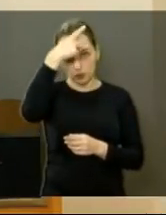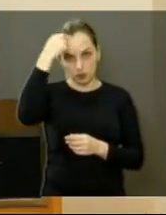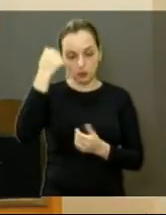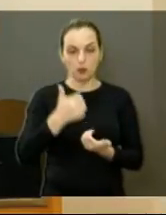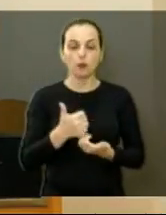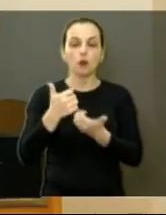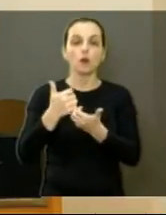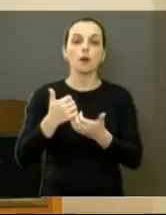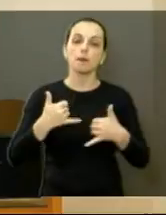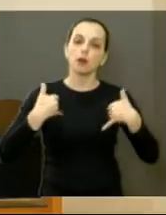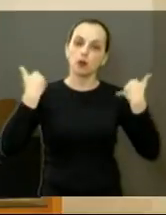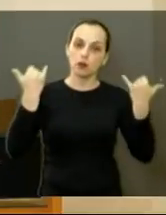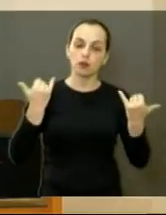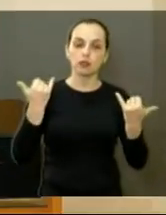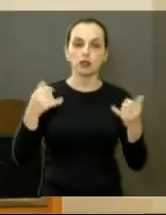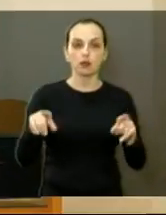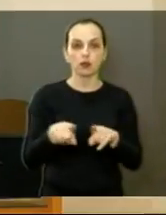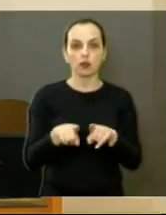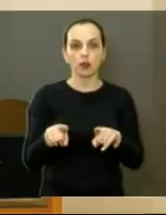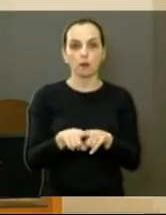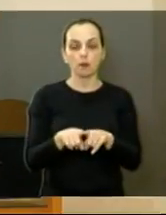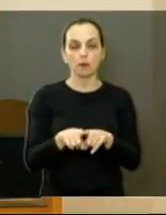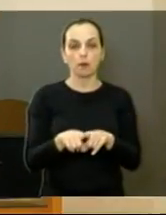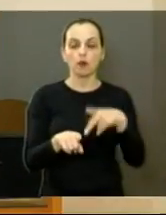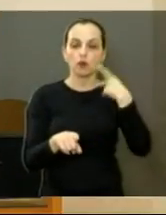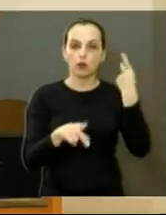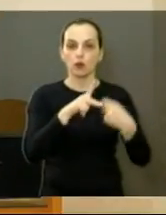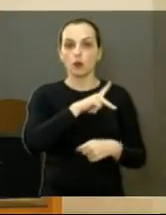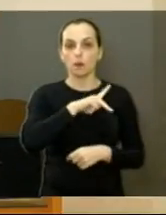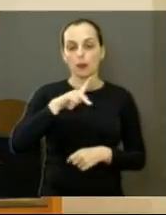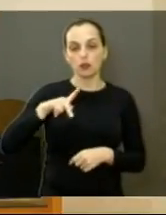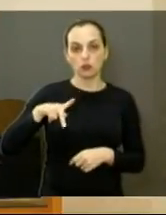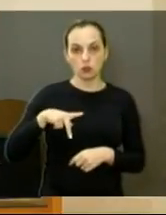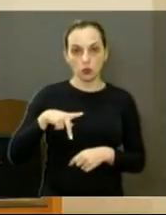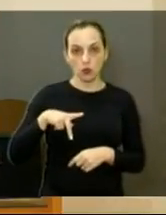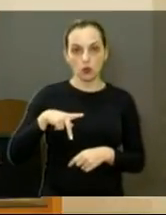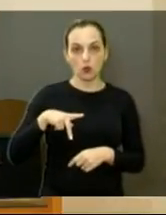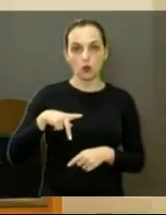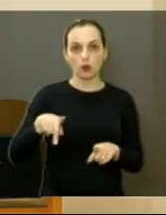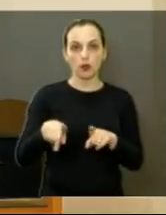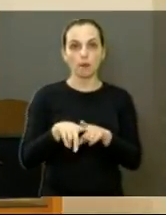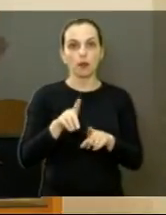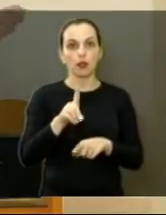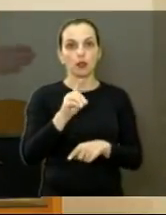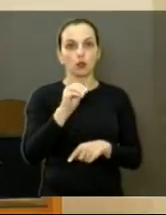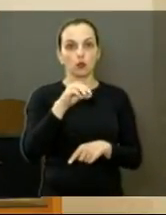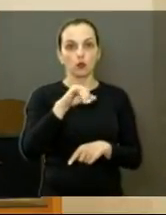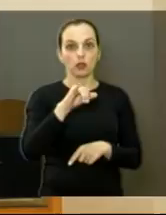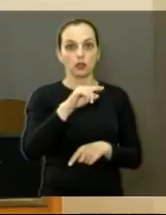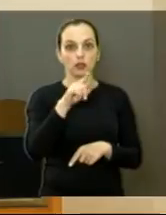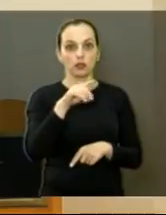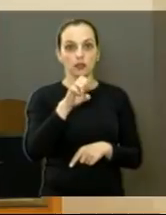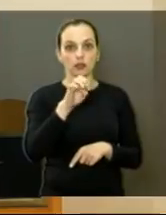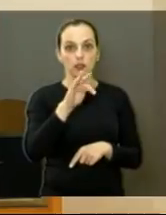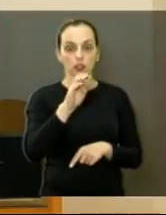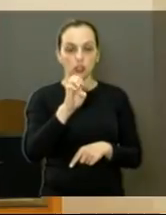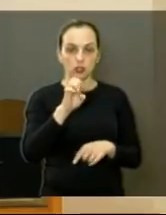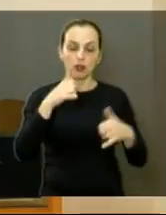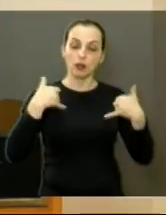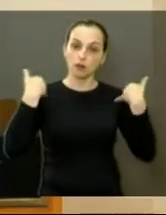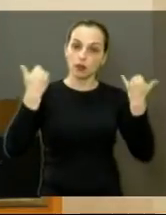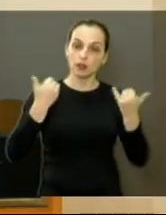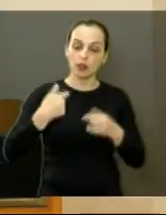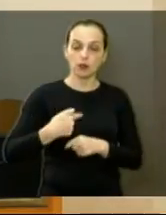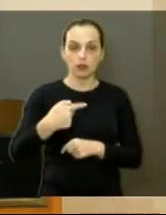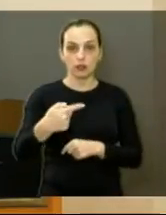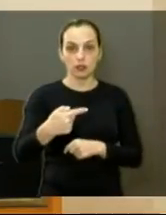pelo aniversário, também o pastor Raimundo e o Donizete, que fizeram essa semana.